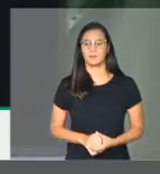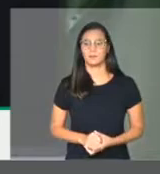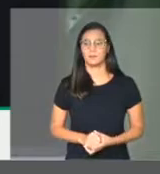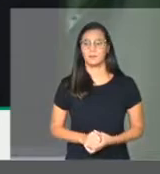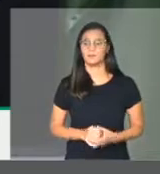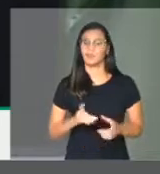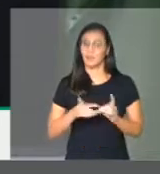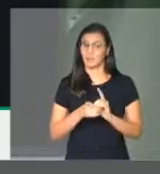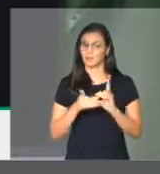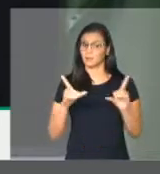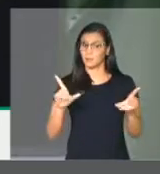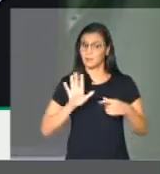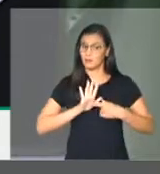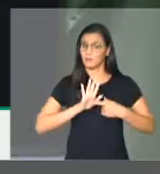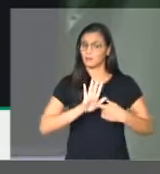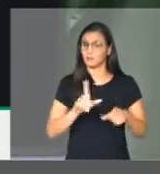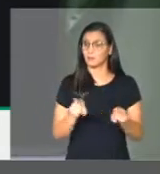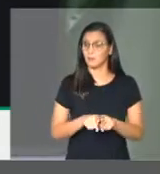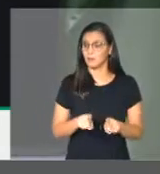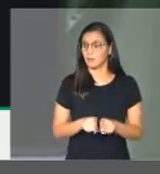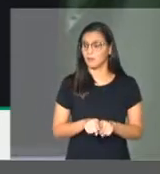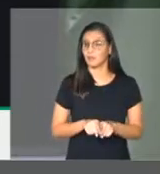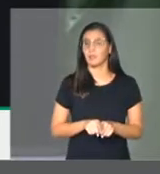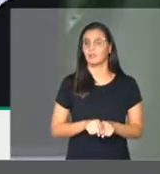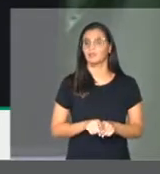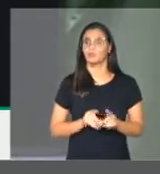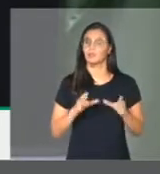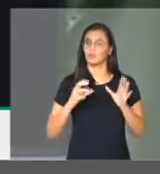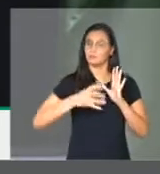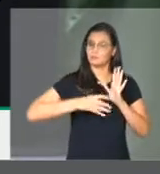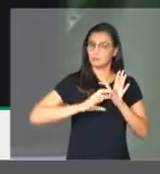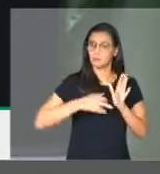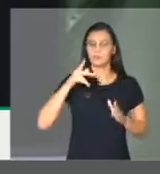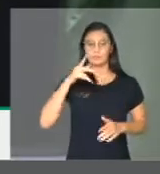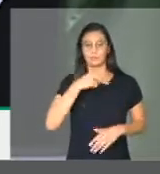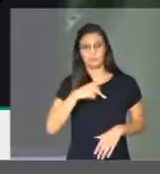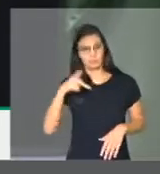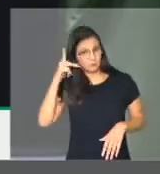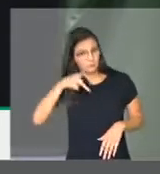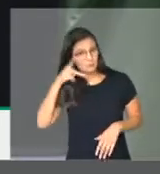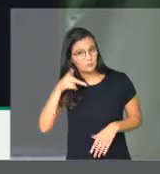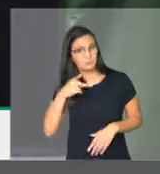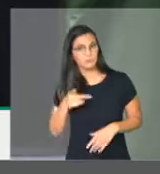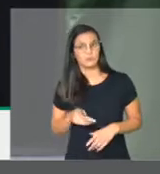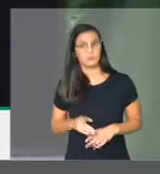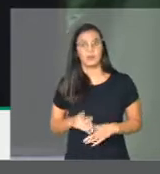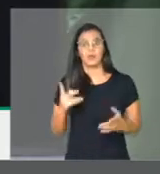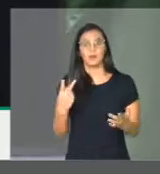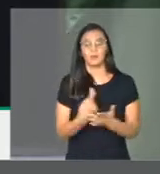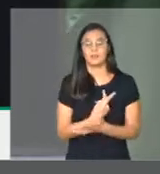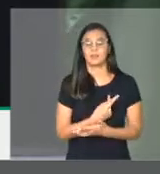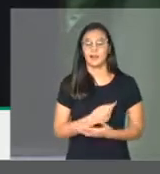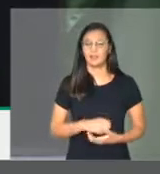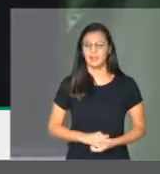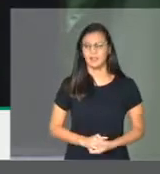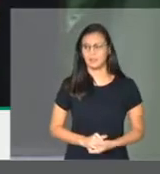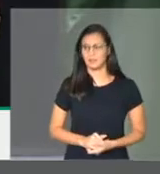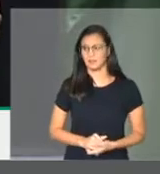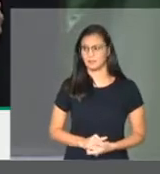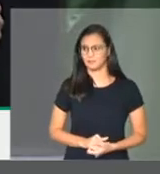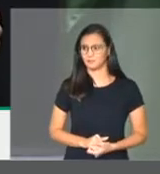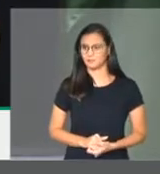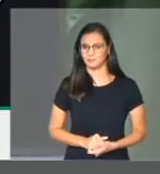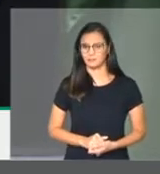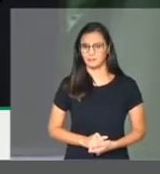na democracia representativa, nos partidos políticos, provocando uma grave crise de legitimidade, da qual